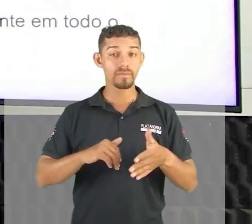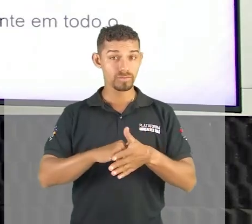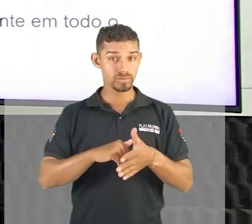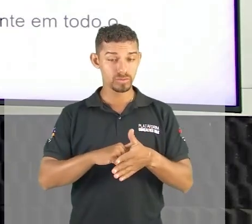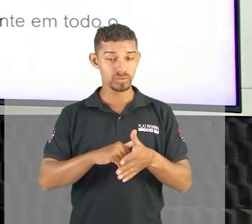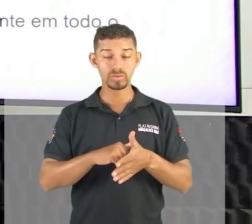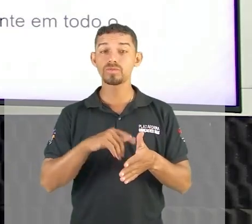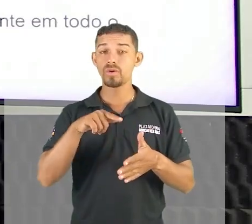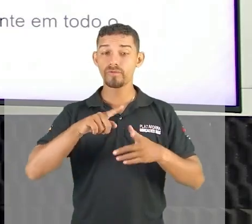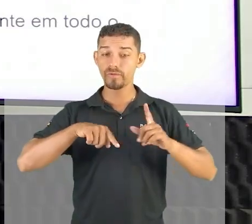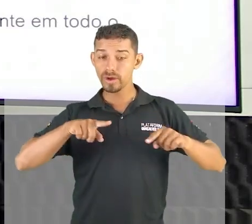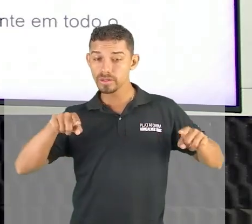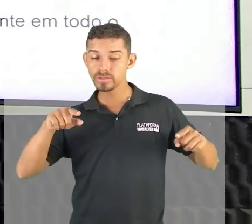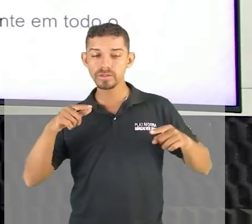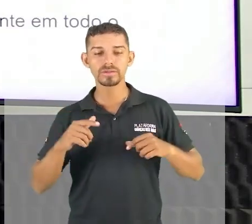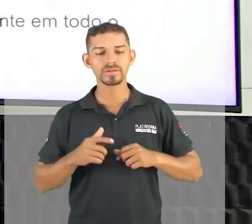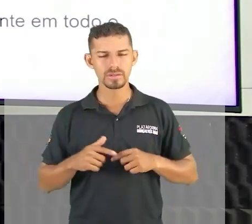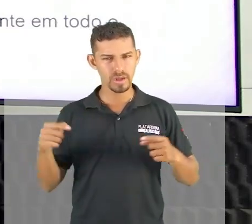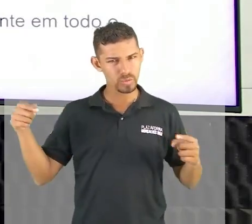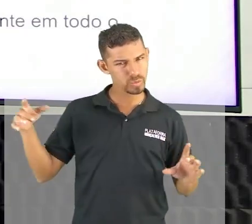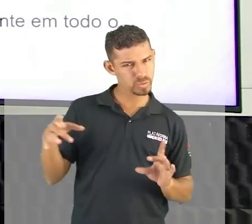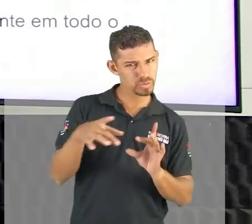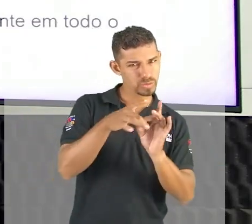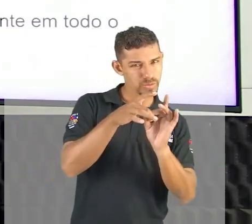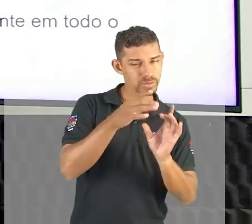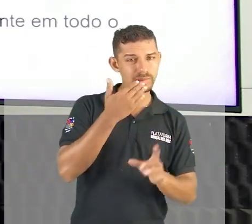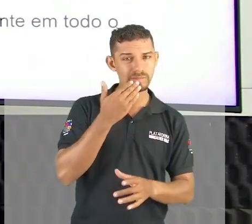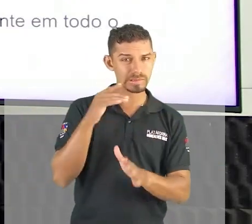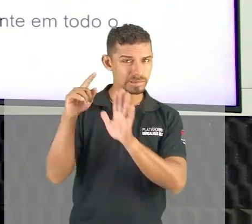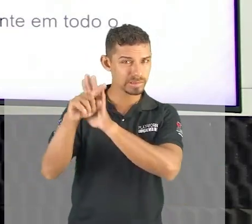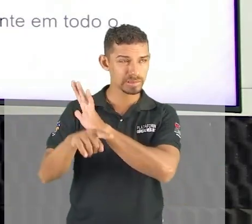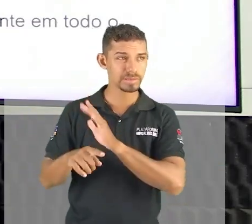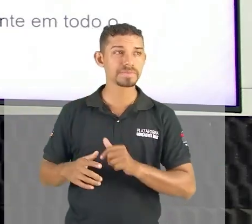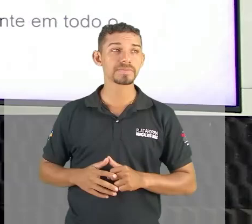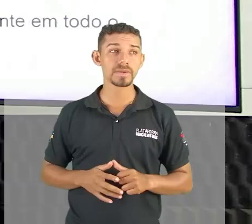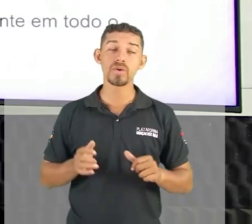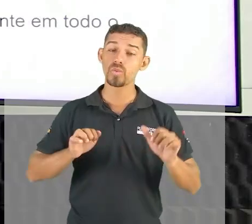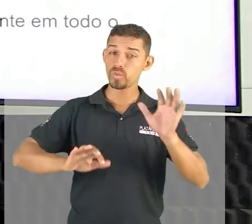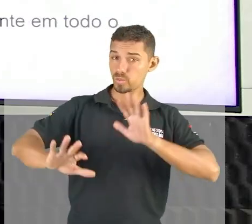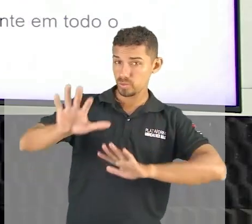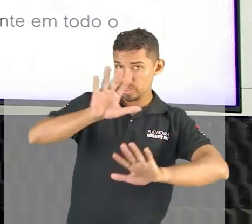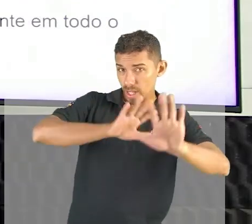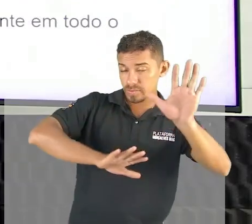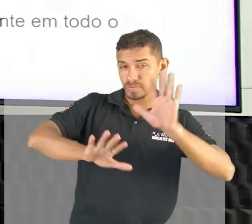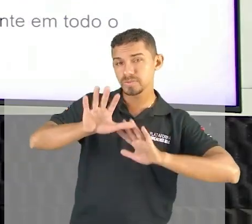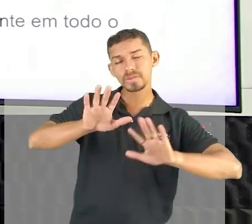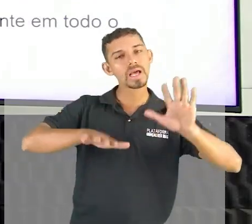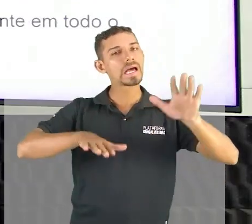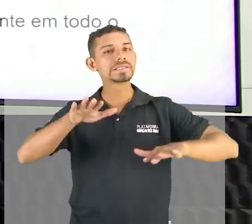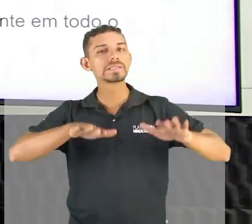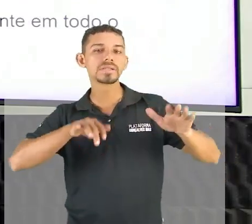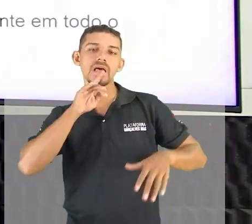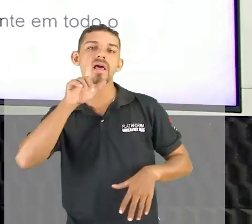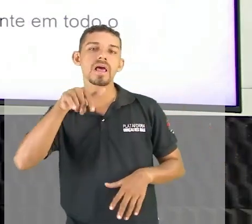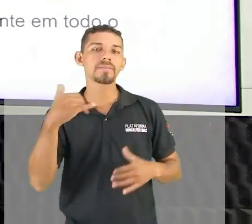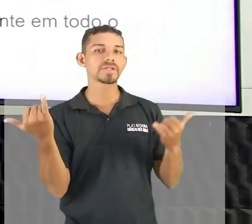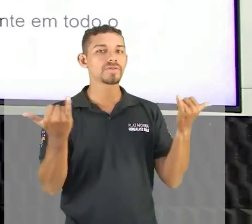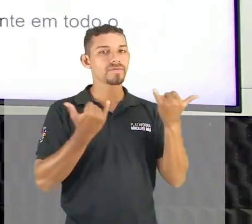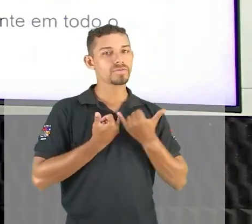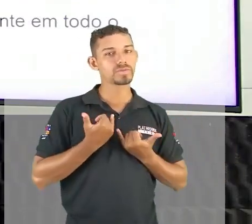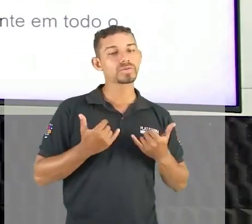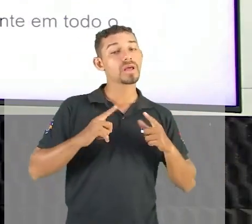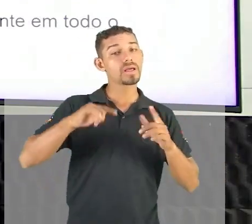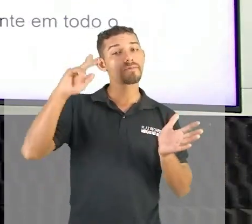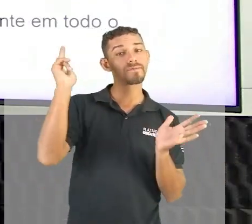mesma coisa então tá coerente com o que tá sendo pedido no enunciado E aí tem que ter cuidado às vezes o enunciado ele é uma informação que essa